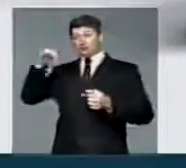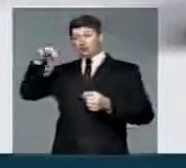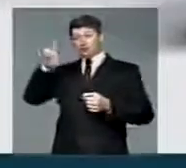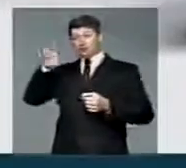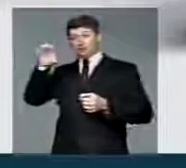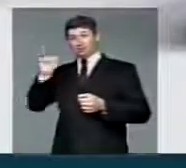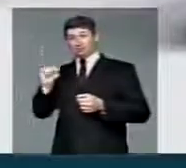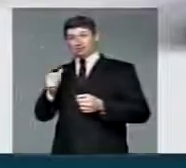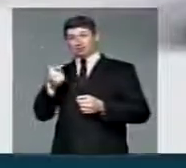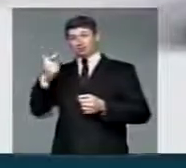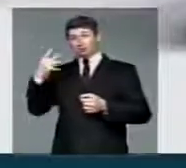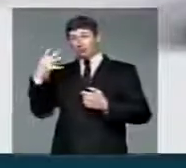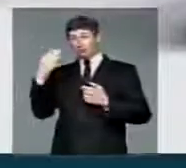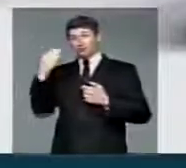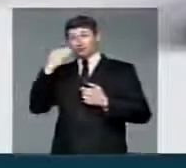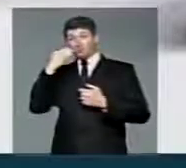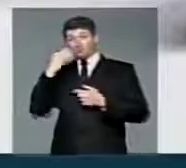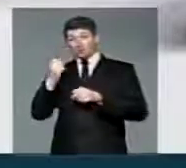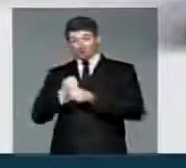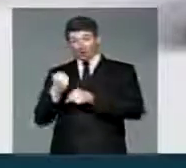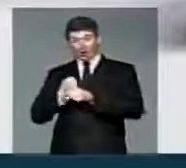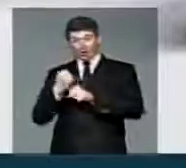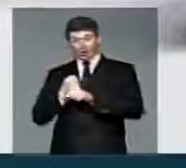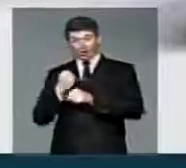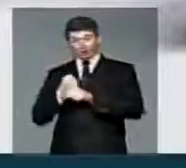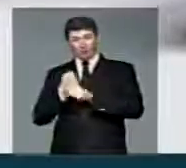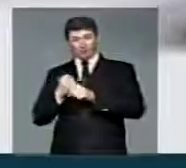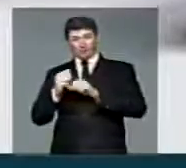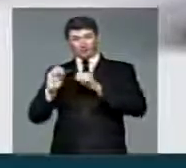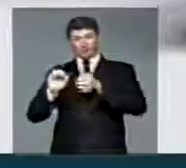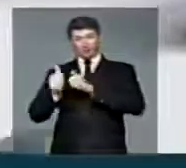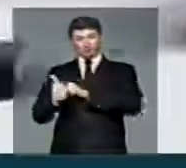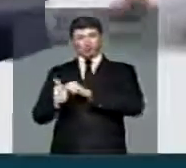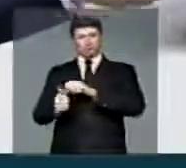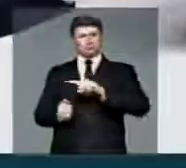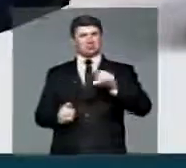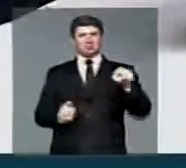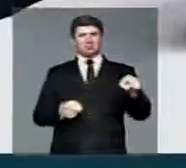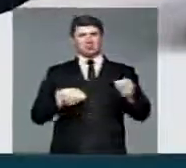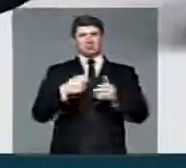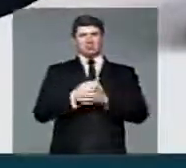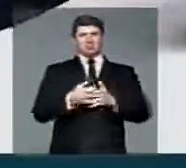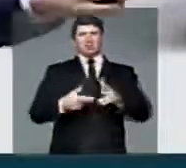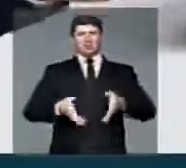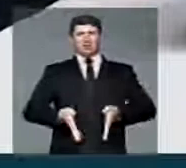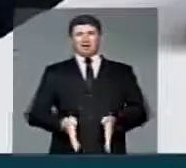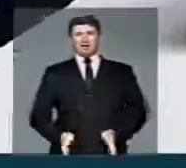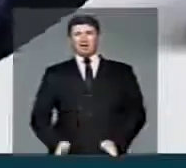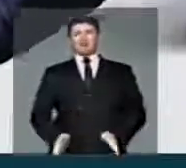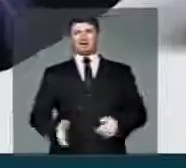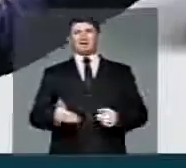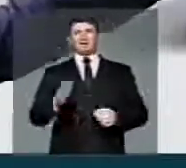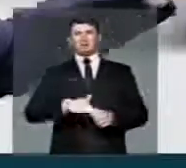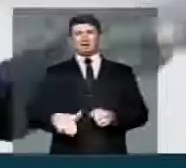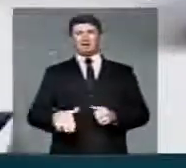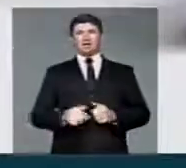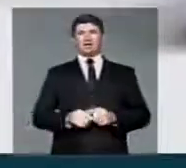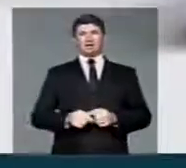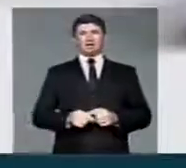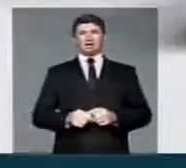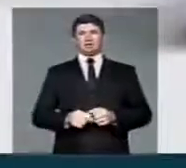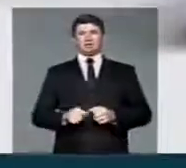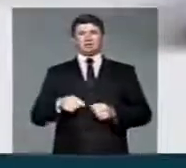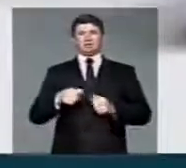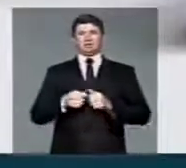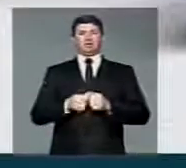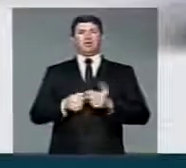BNDES, 24 bilhões, para várias obras que tem a ver com esporte, mas não tem para pagar uma cesariana, não tem para pagar um parto normal.